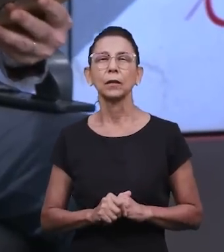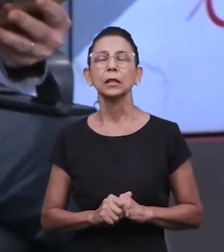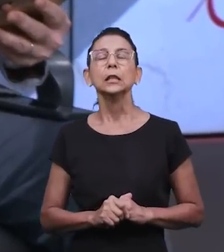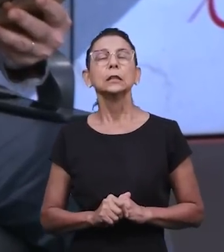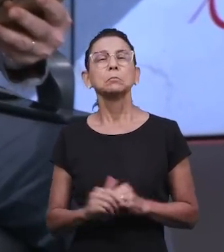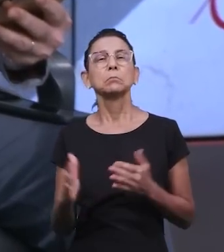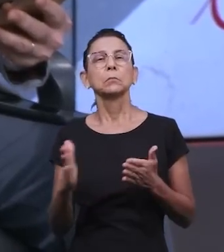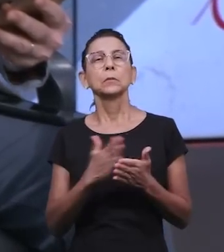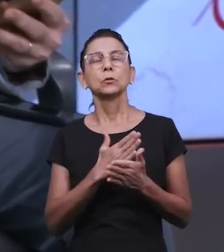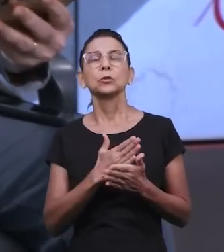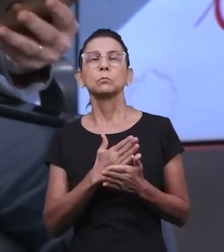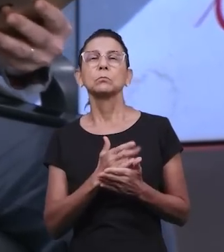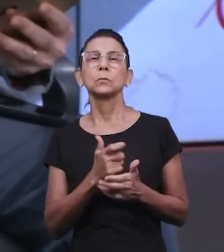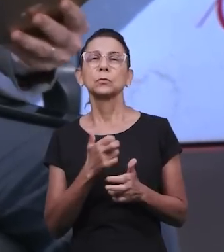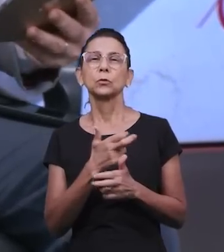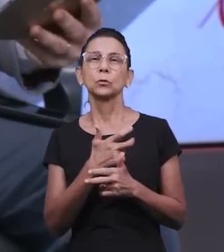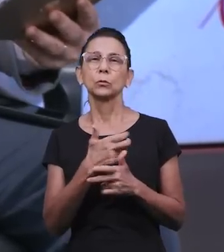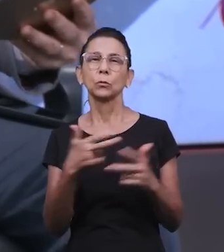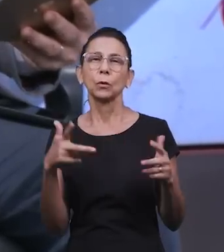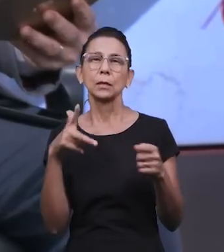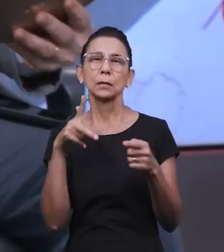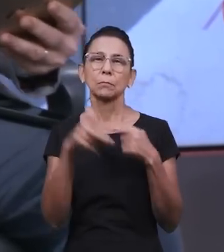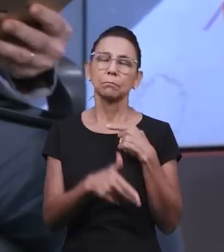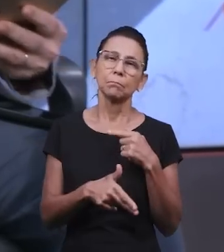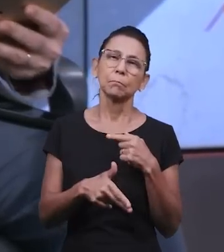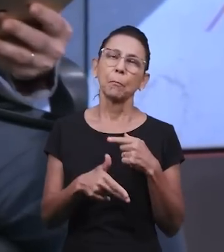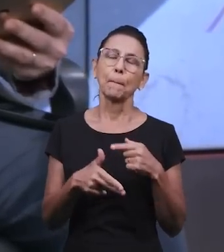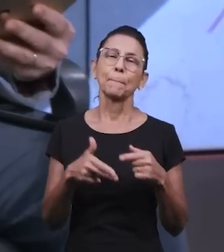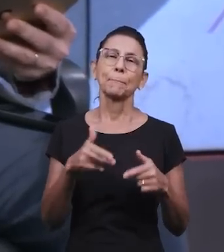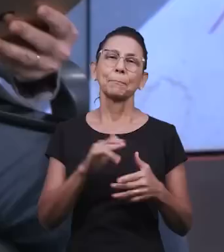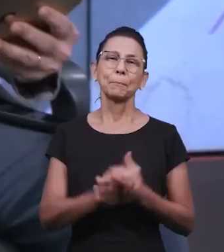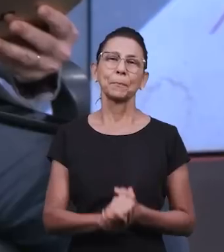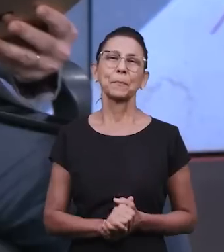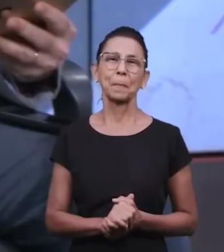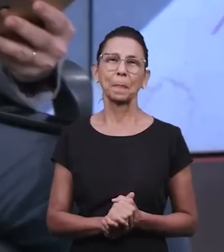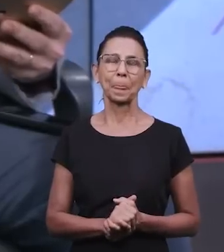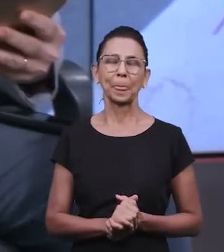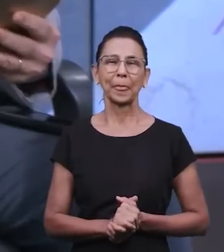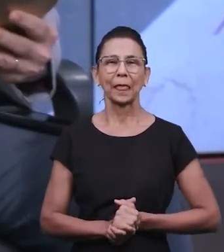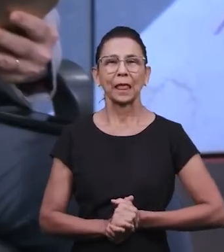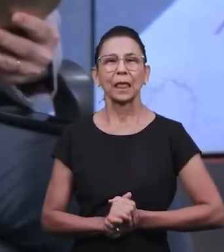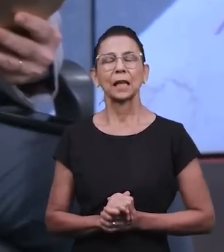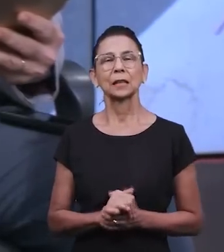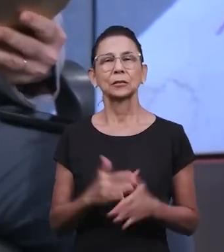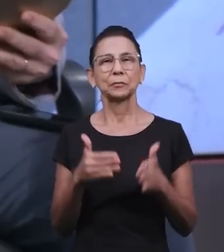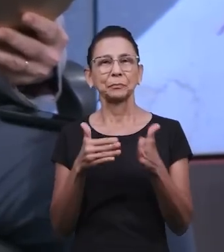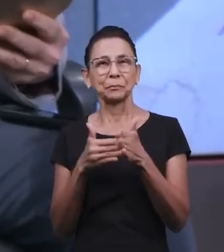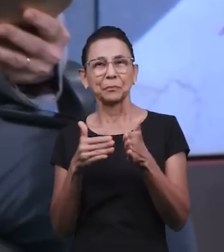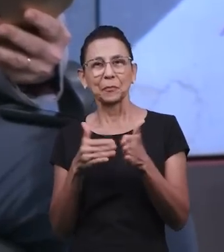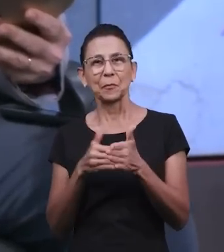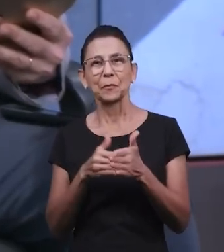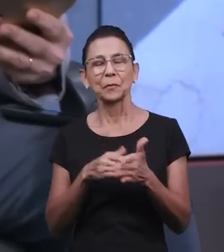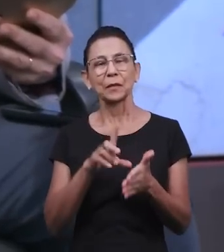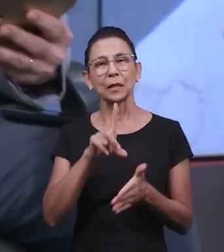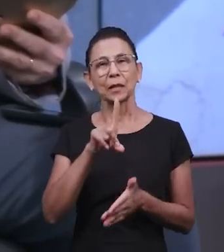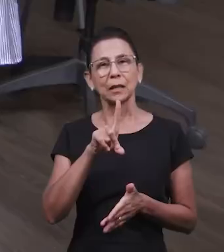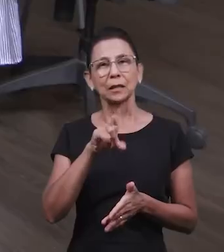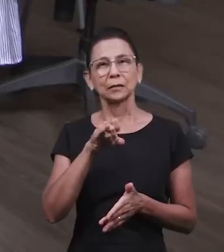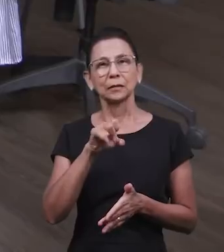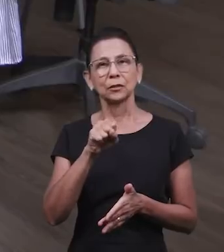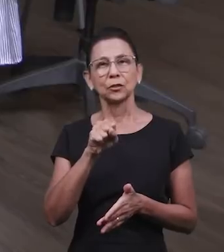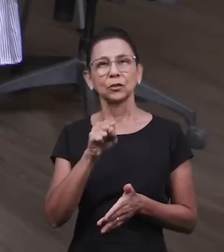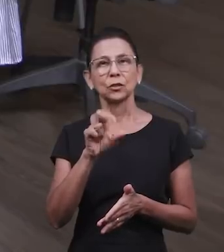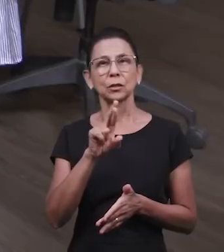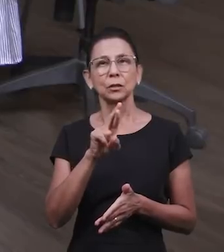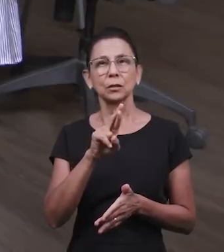livro, né, escrito Disrupt-se, né, e que está conosco hoje aqui para falar sobre esse tema. Paz do Senhor, seja bem-vindo. A paz do Senhor